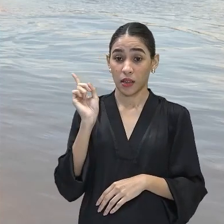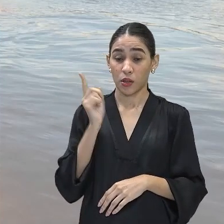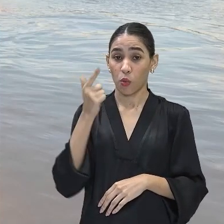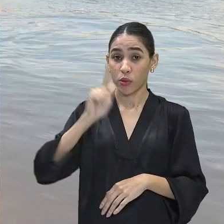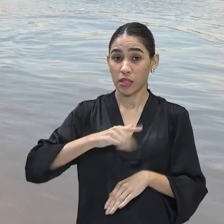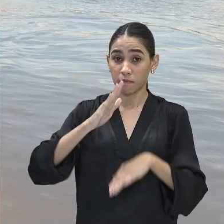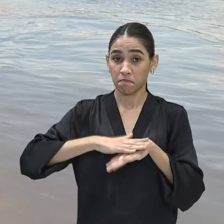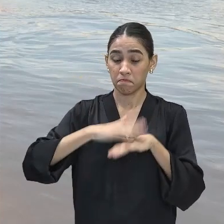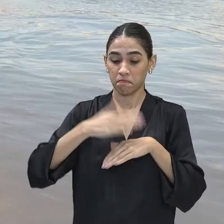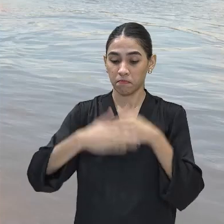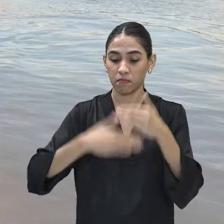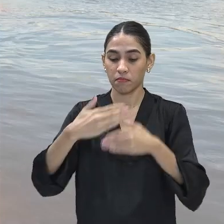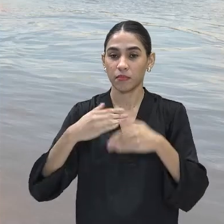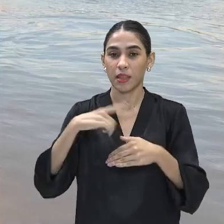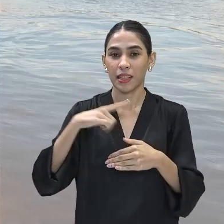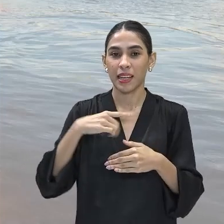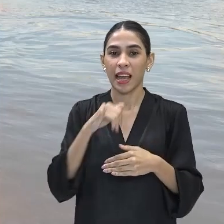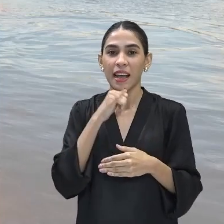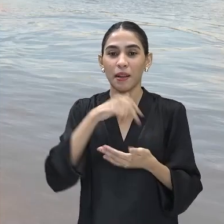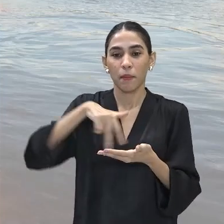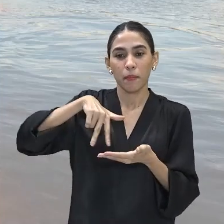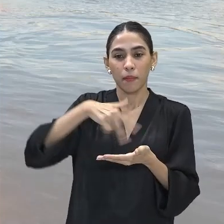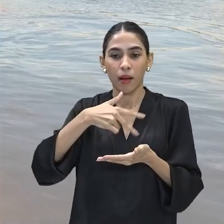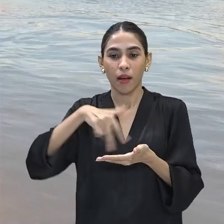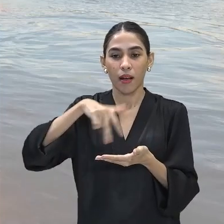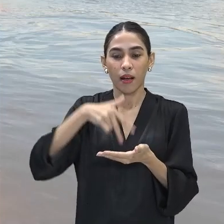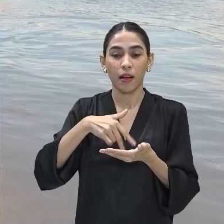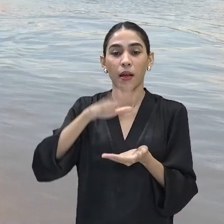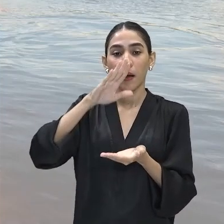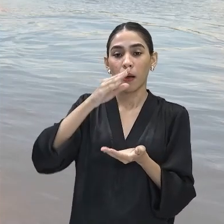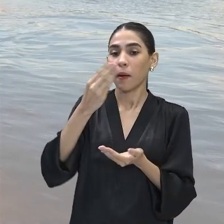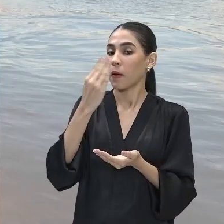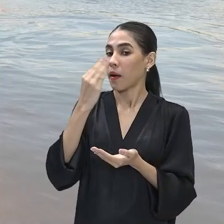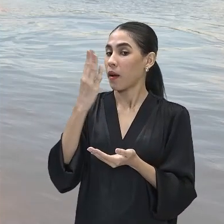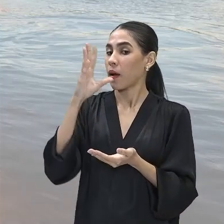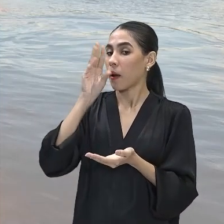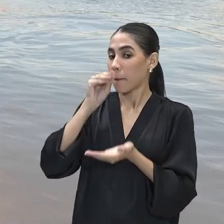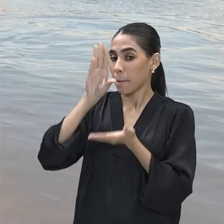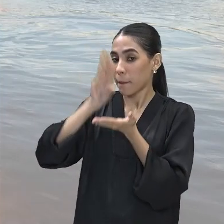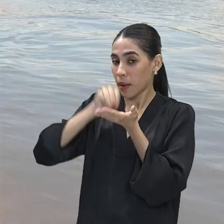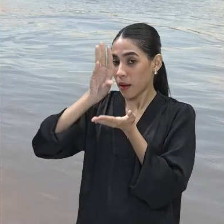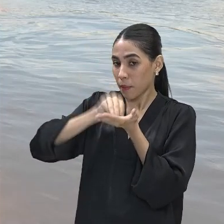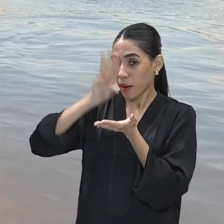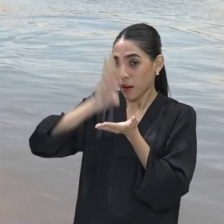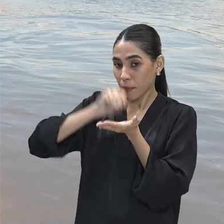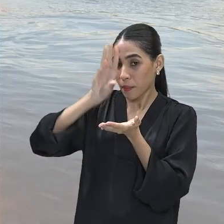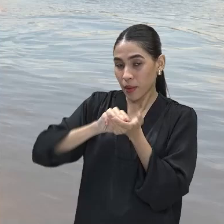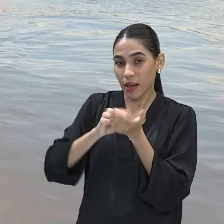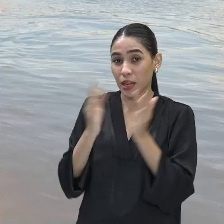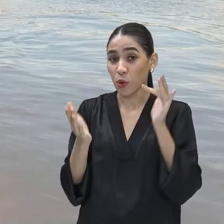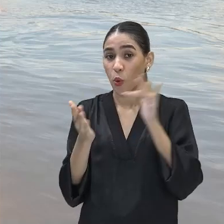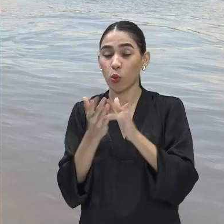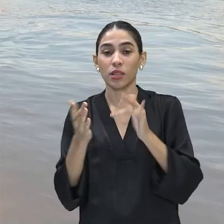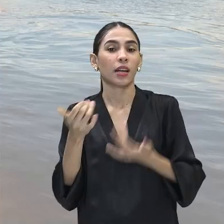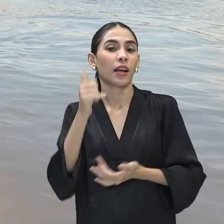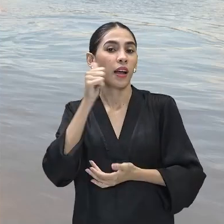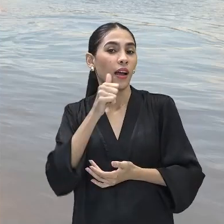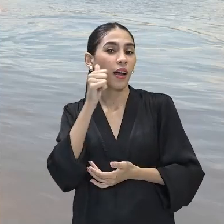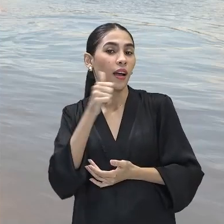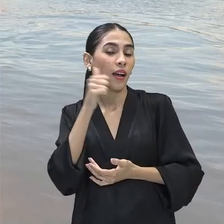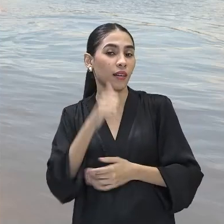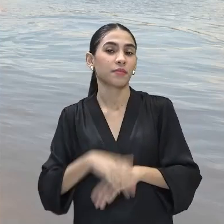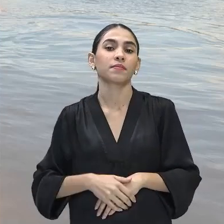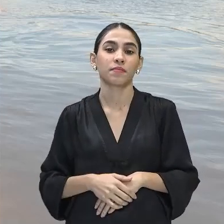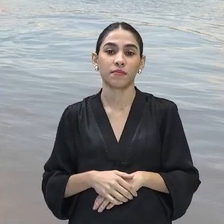reproduzir, ele realiza uma dancinha, né, batendo o bico, até ele encontrar a sua fêmea. Quando ele encontra a fêmea,